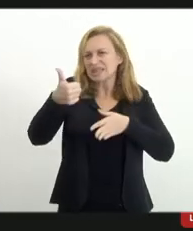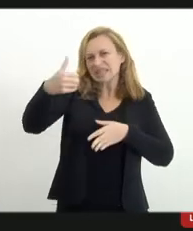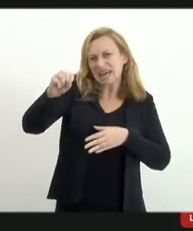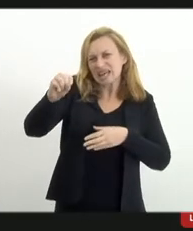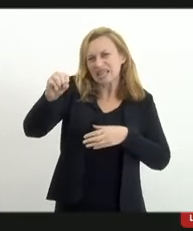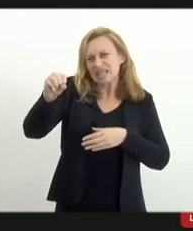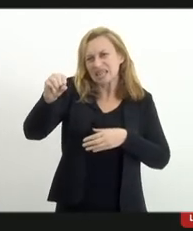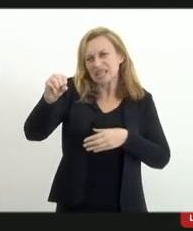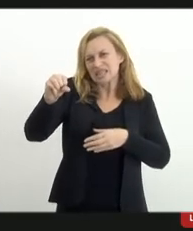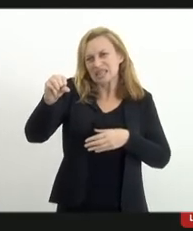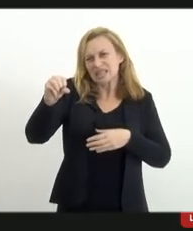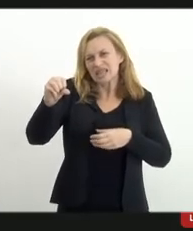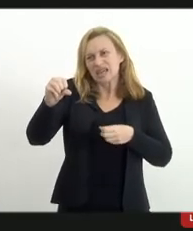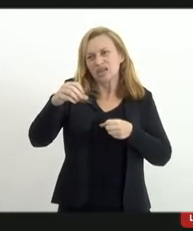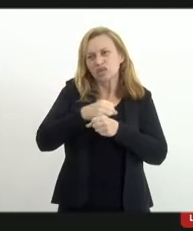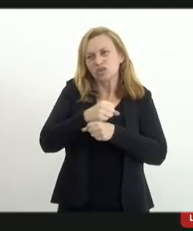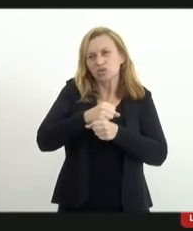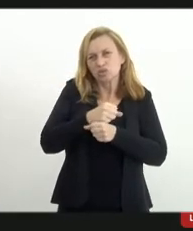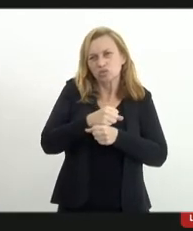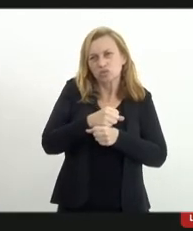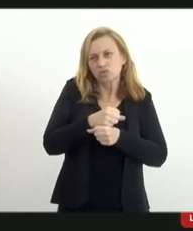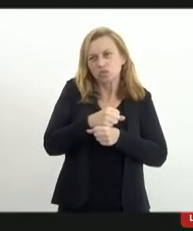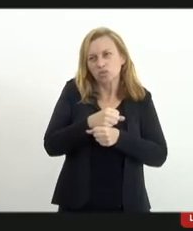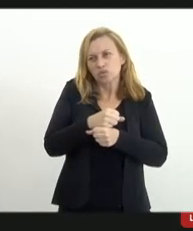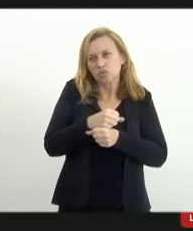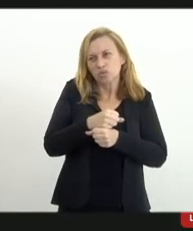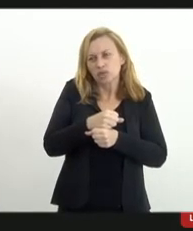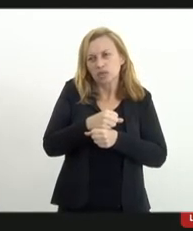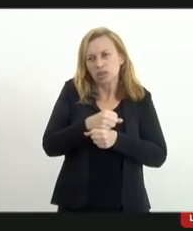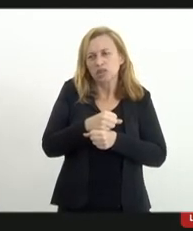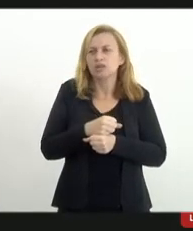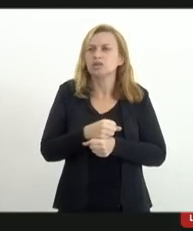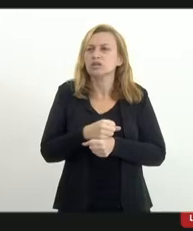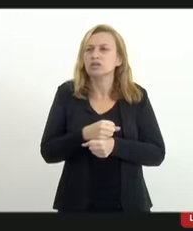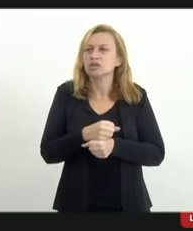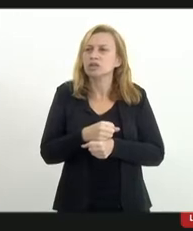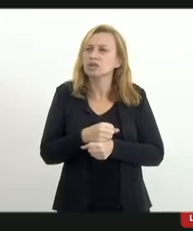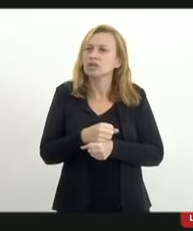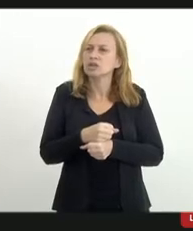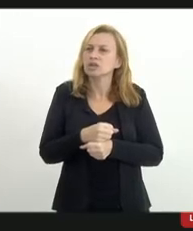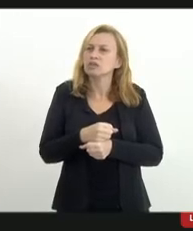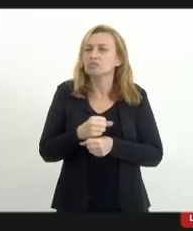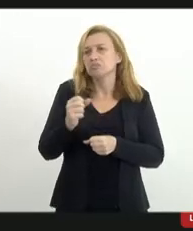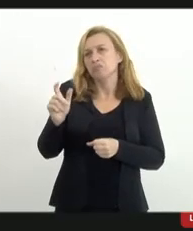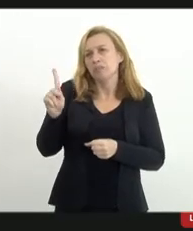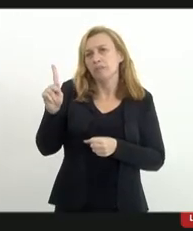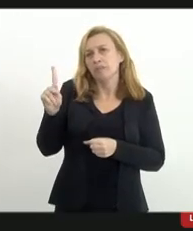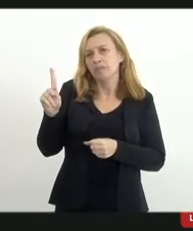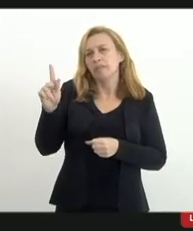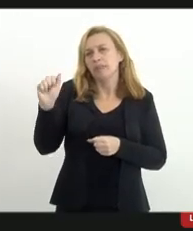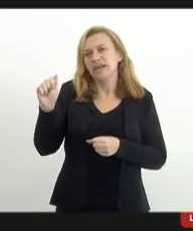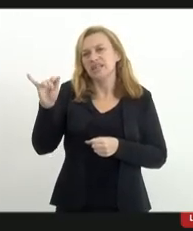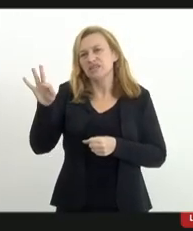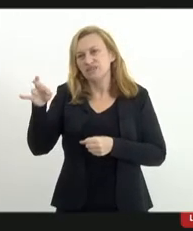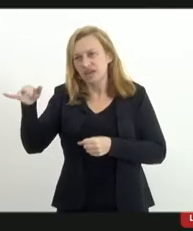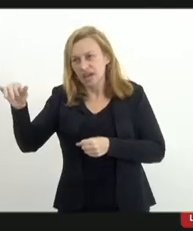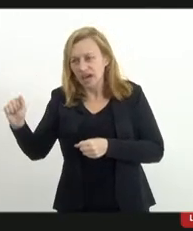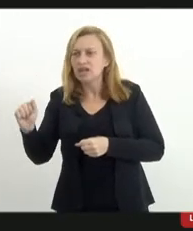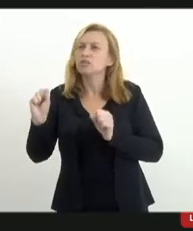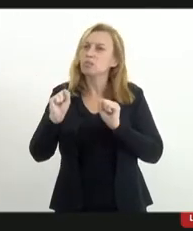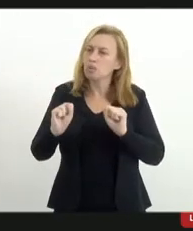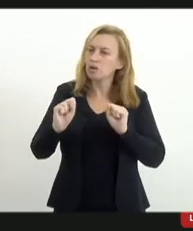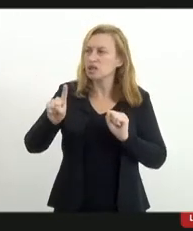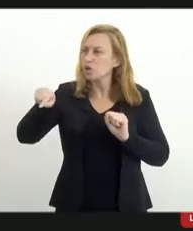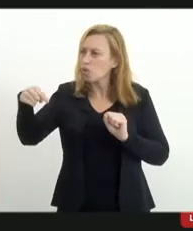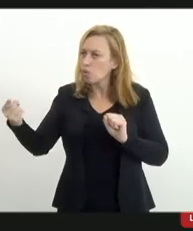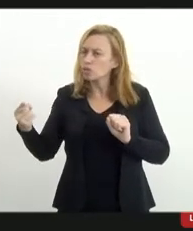anos, 10 anos encontra-se, de certo modo, pacificado. Pode ter uma outra